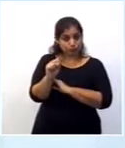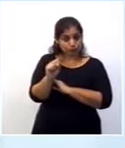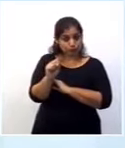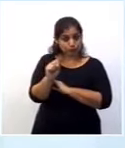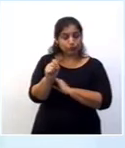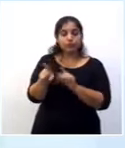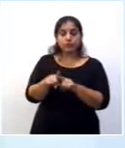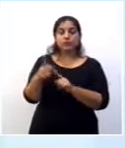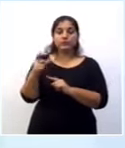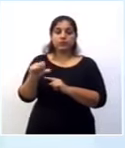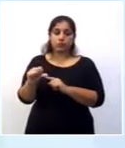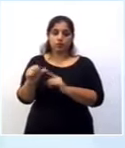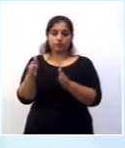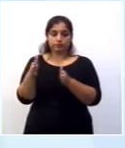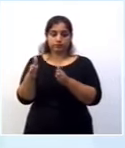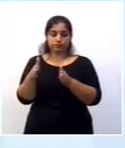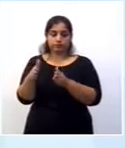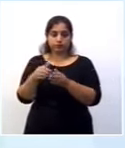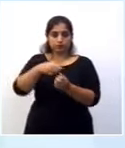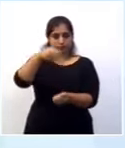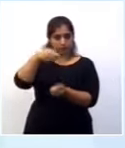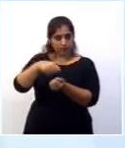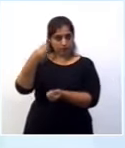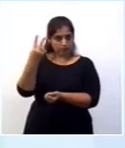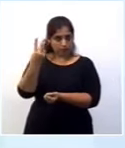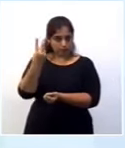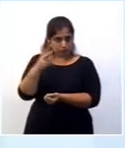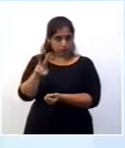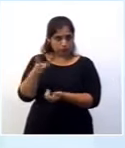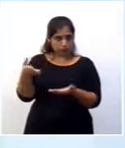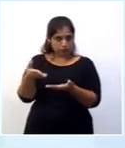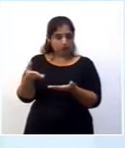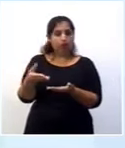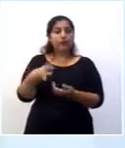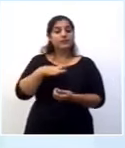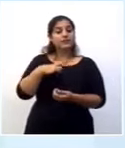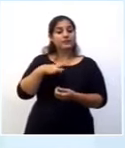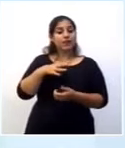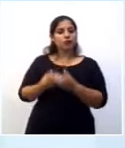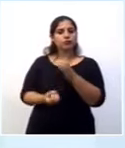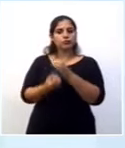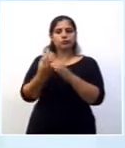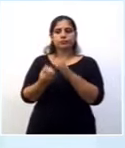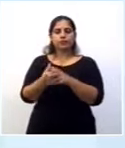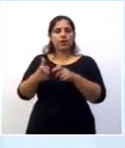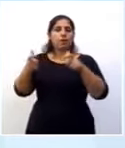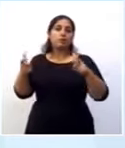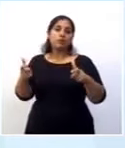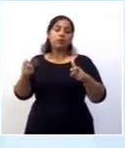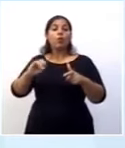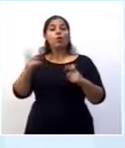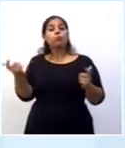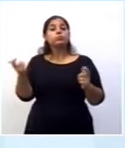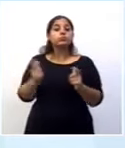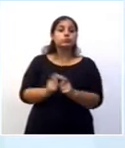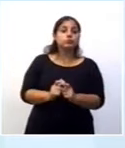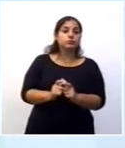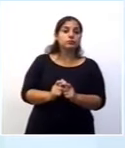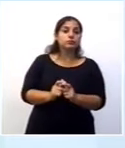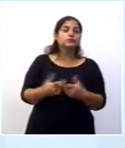e XIX, ou seja, desses 2 últimos, o número de cidades aumentou ou